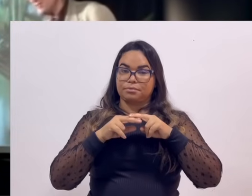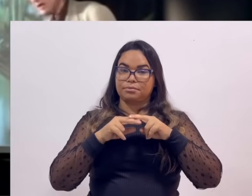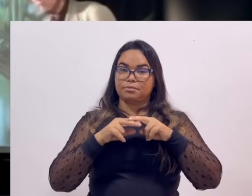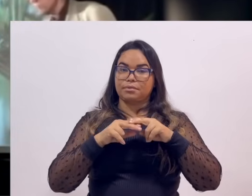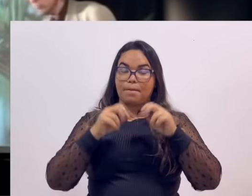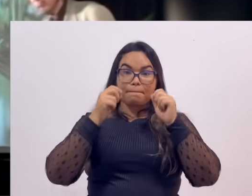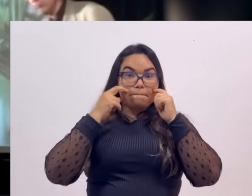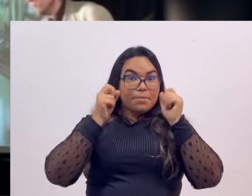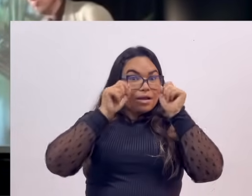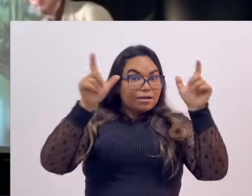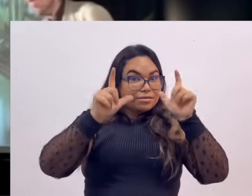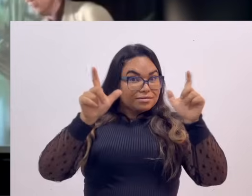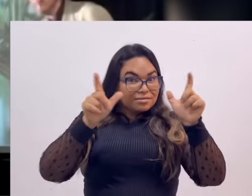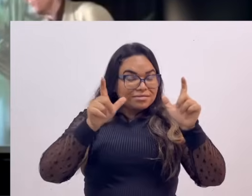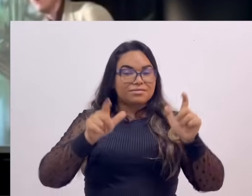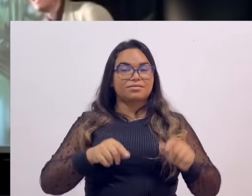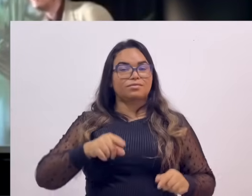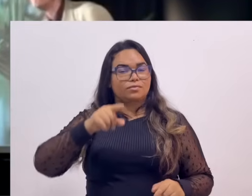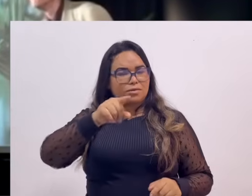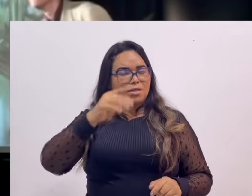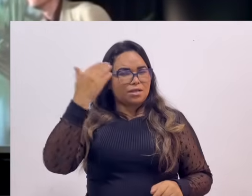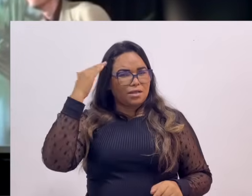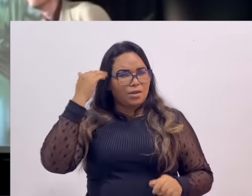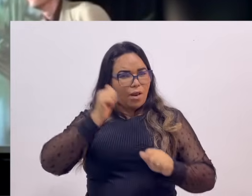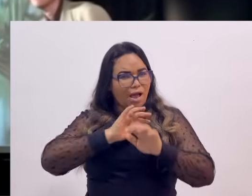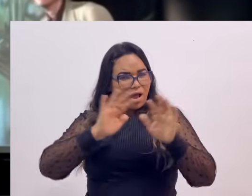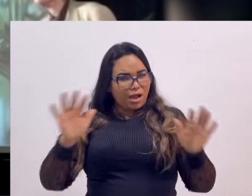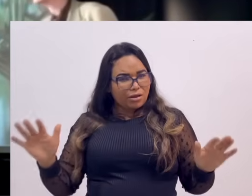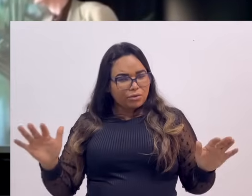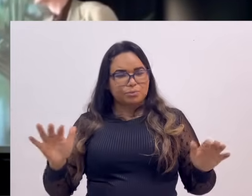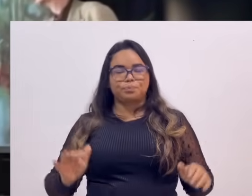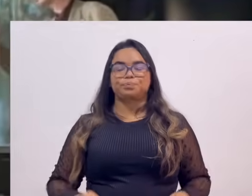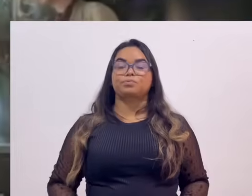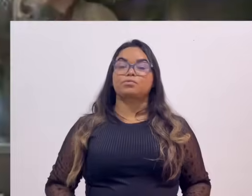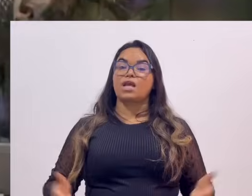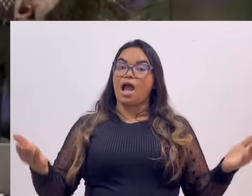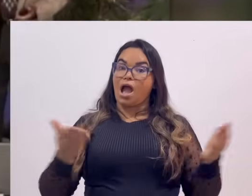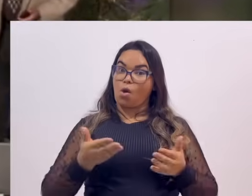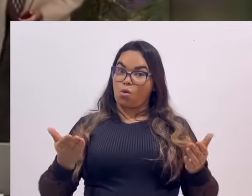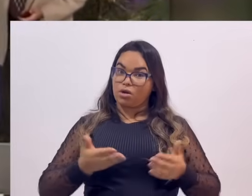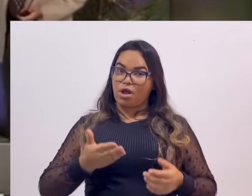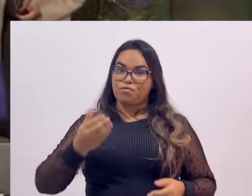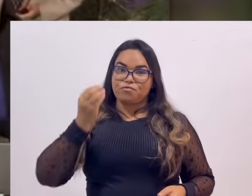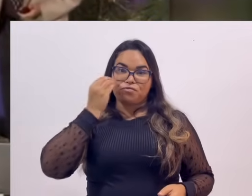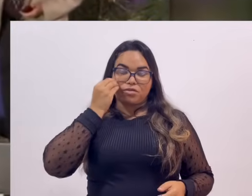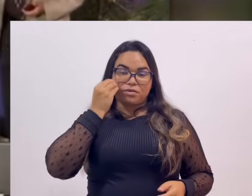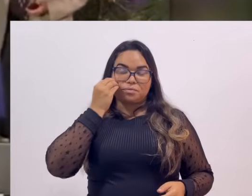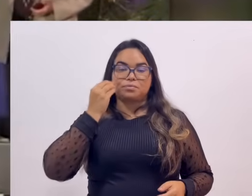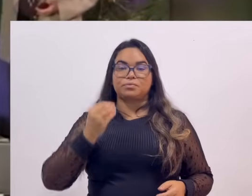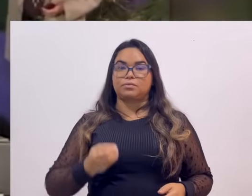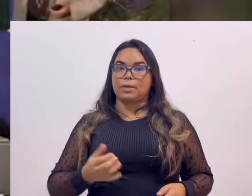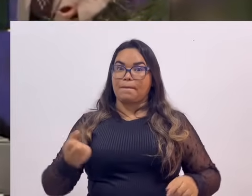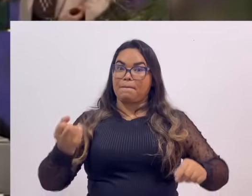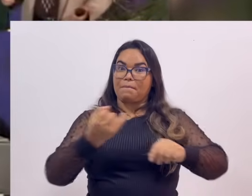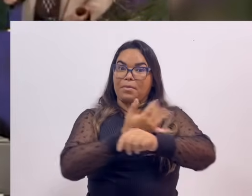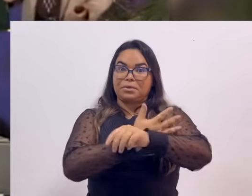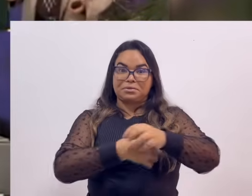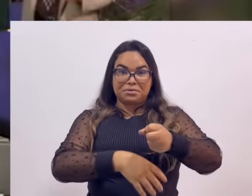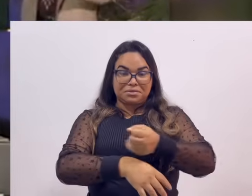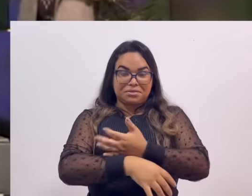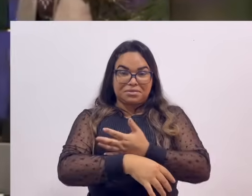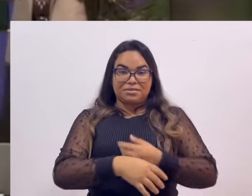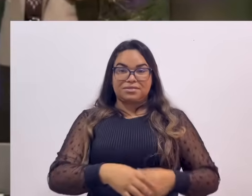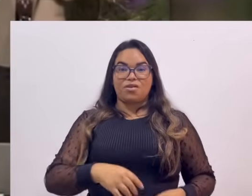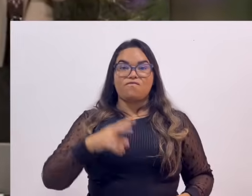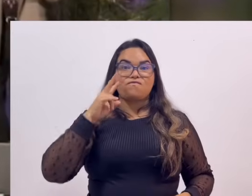cabeça para acordar estamos despertos muito bem porque agora nós vamos fazer algo realmente emocionante